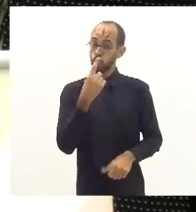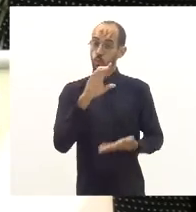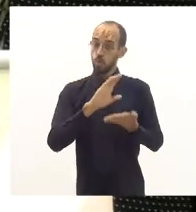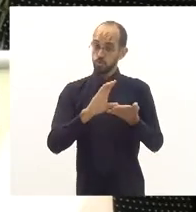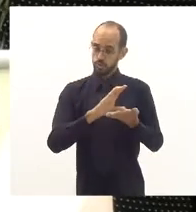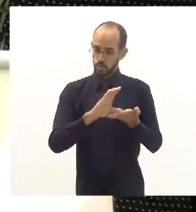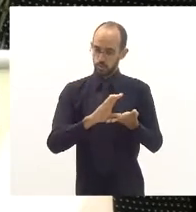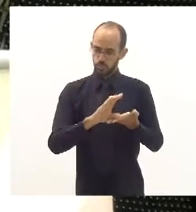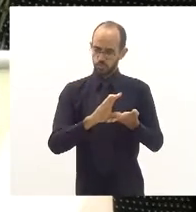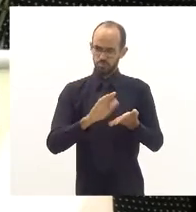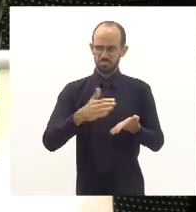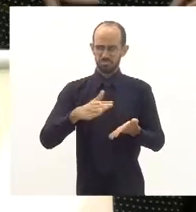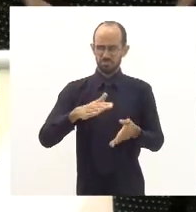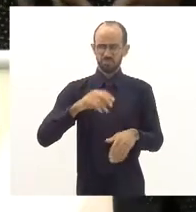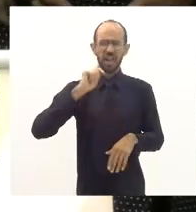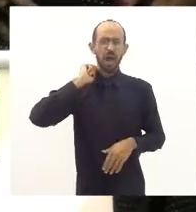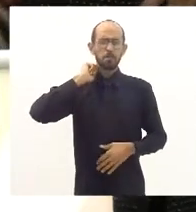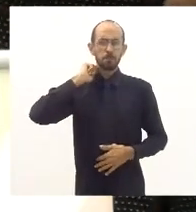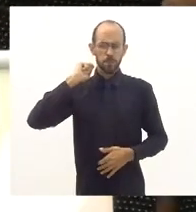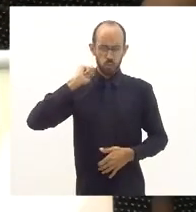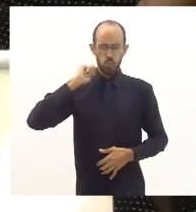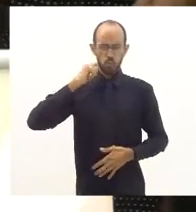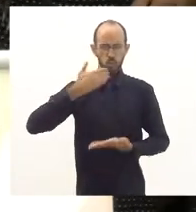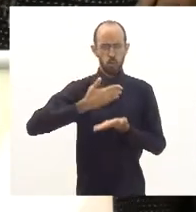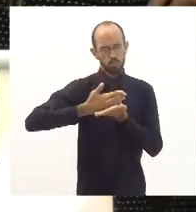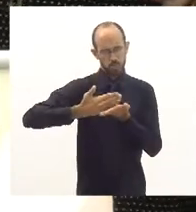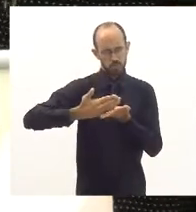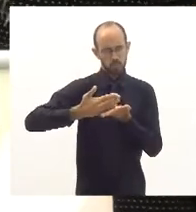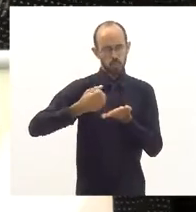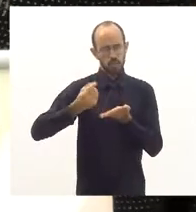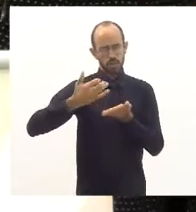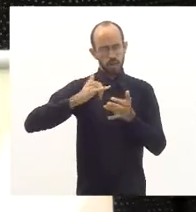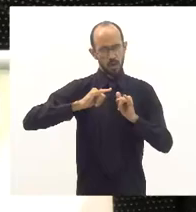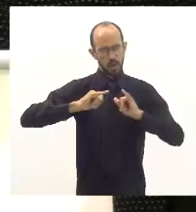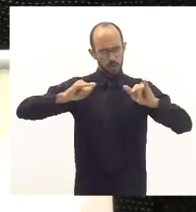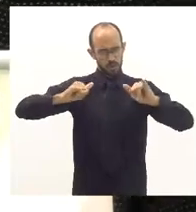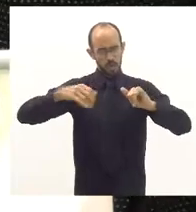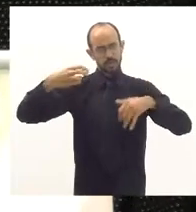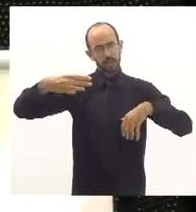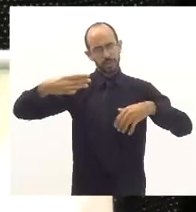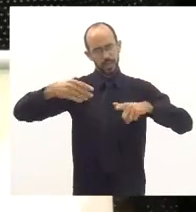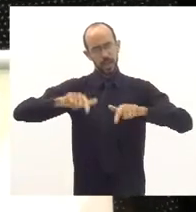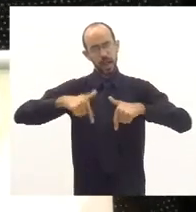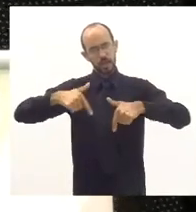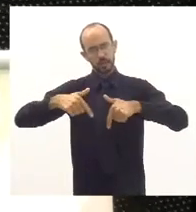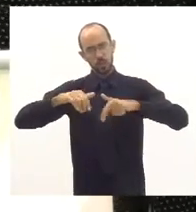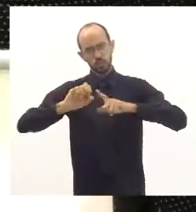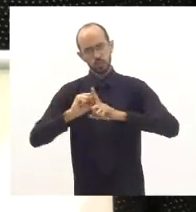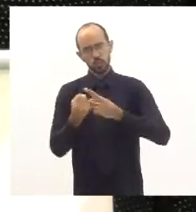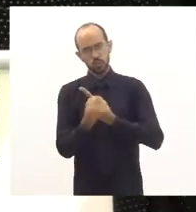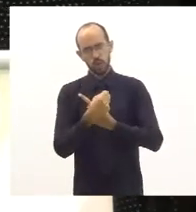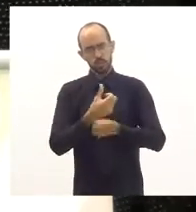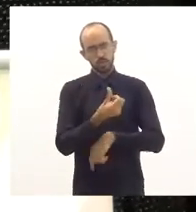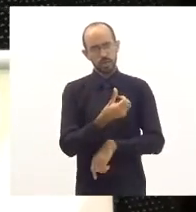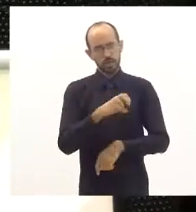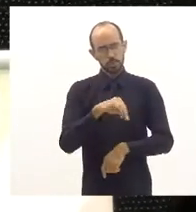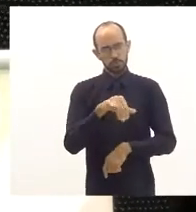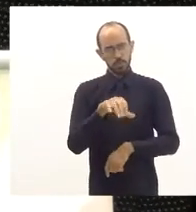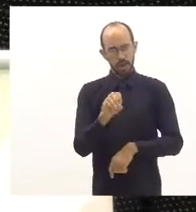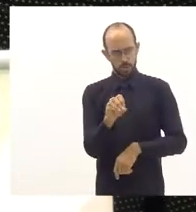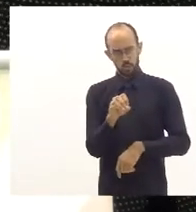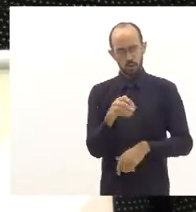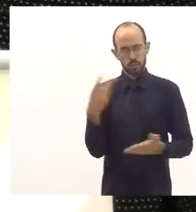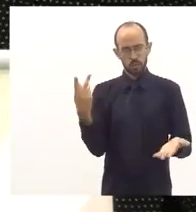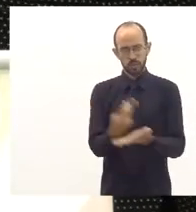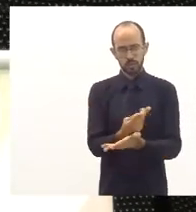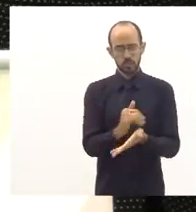Mais ou menos no início de abril, quando a gente já estava anunciando essa terceira ação social que ocorreu em 6 de maio, a gente recebeu um pedido